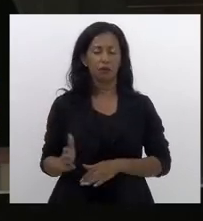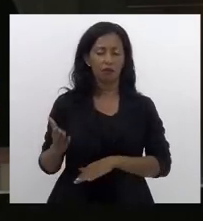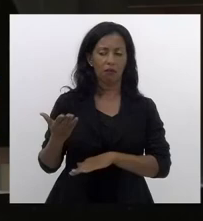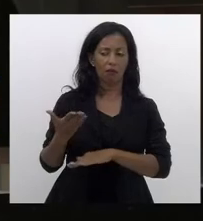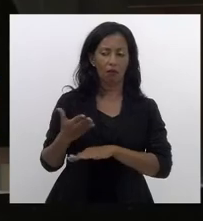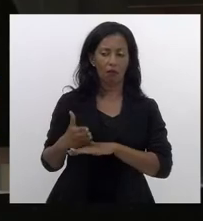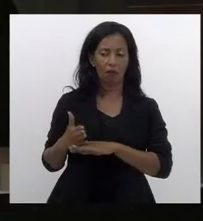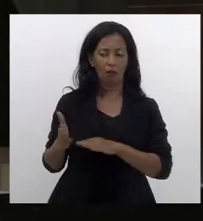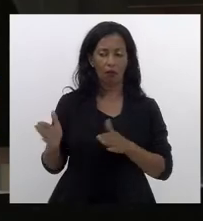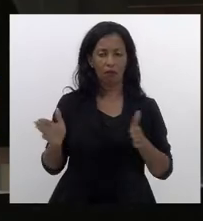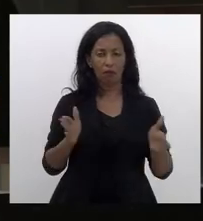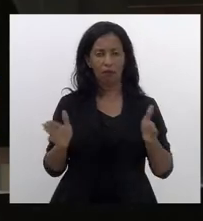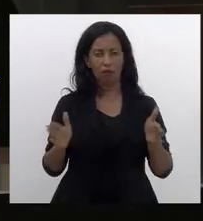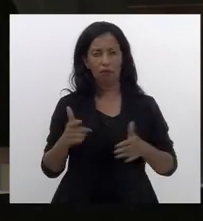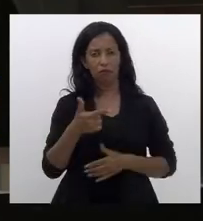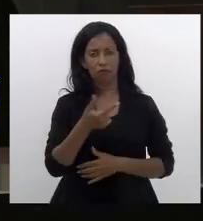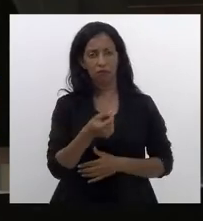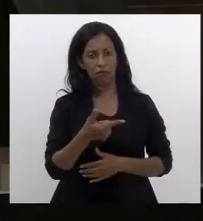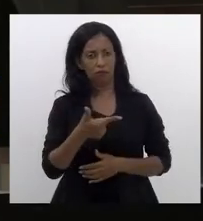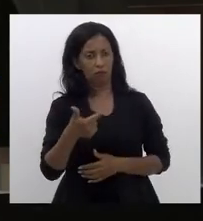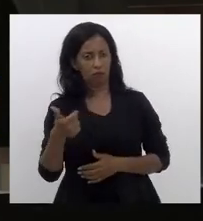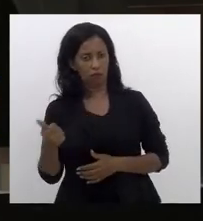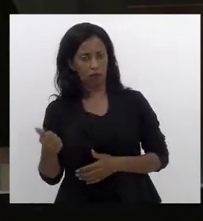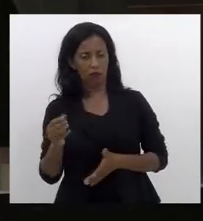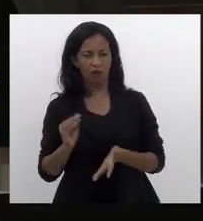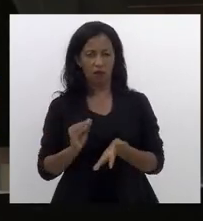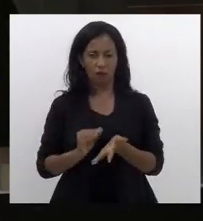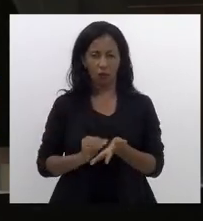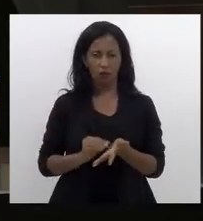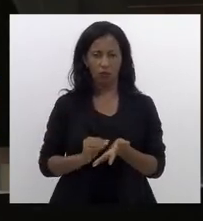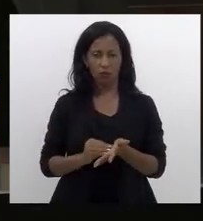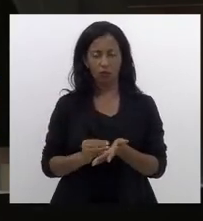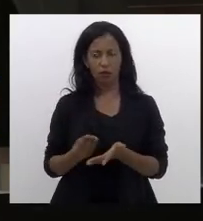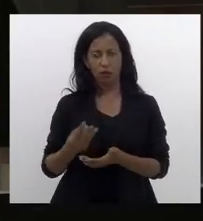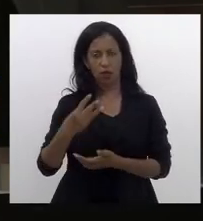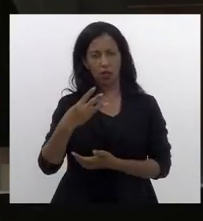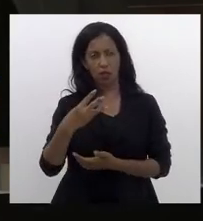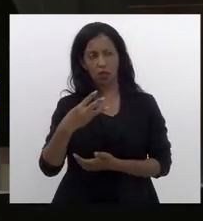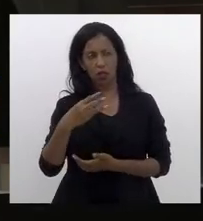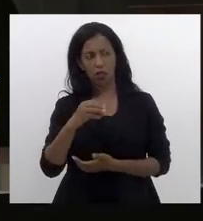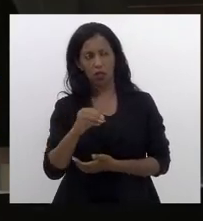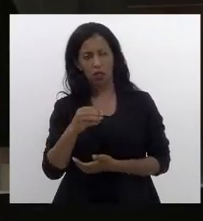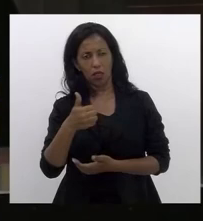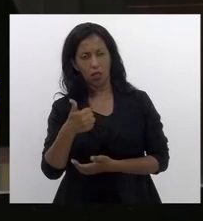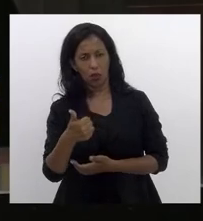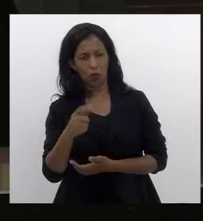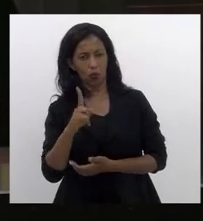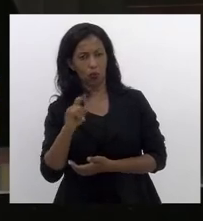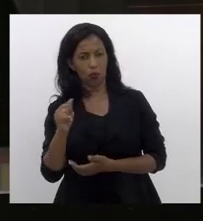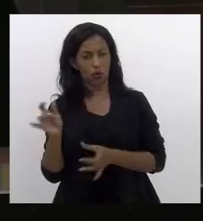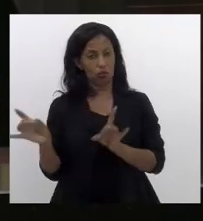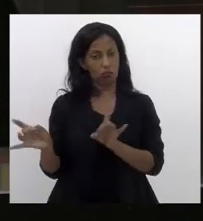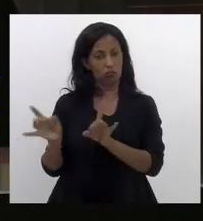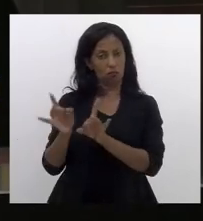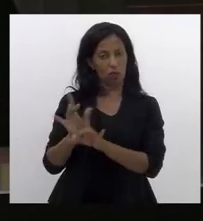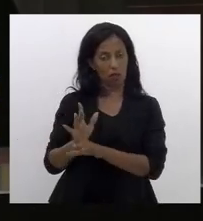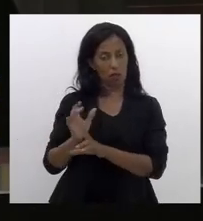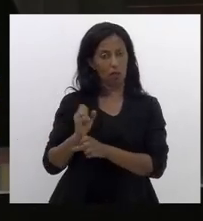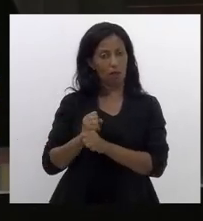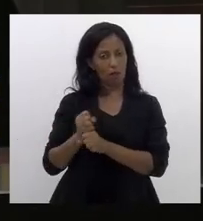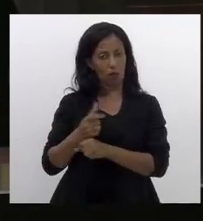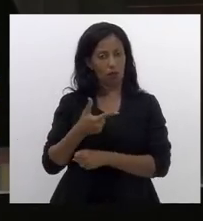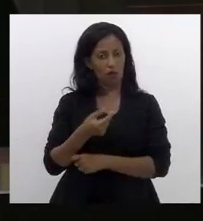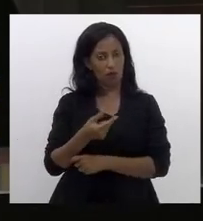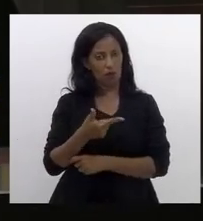de 2021, faltando ainda 31 dias para que ele seja